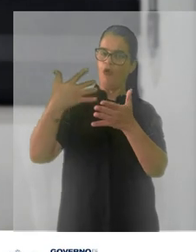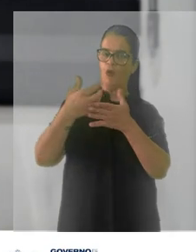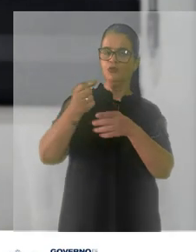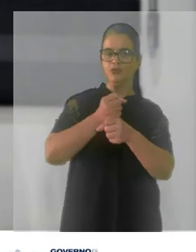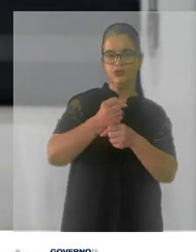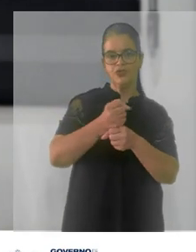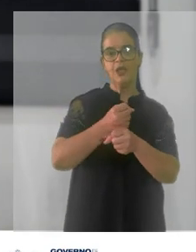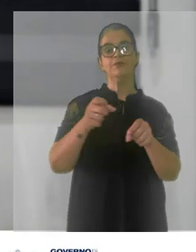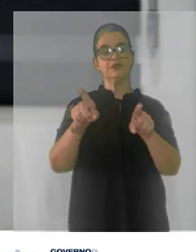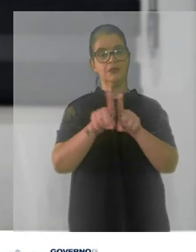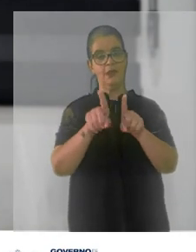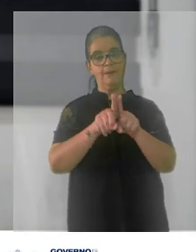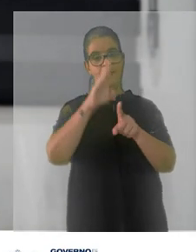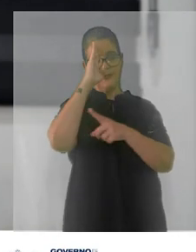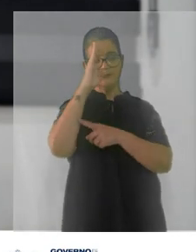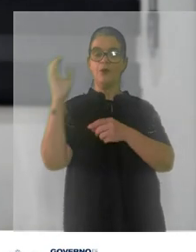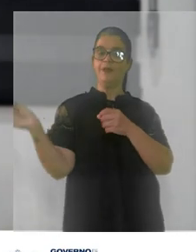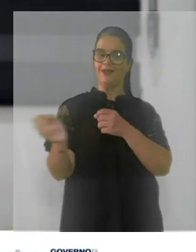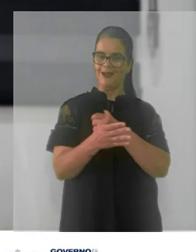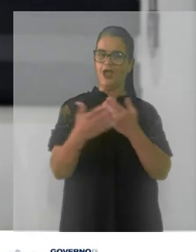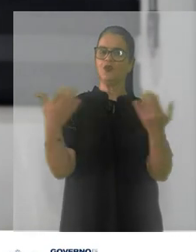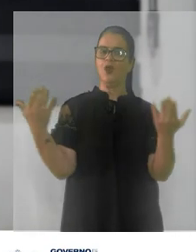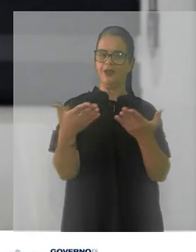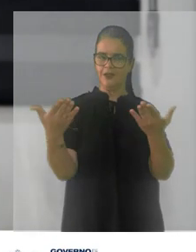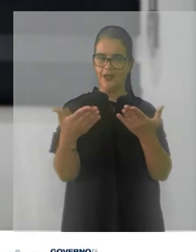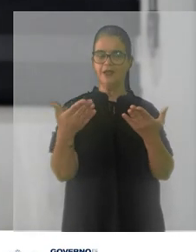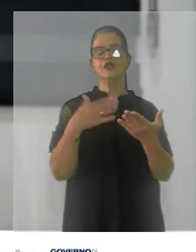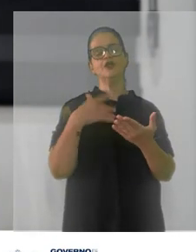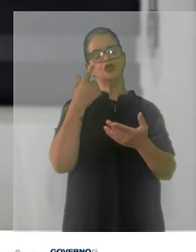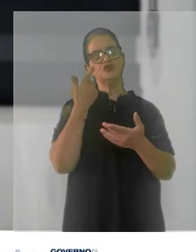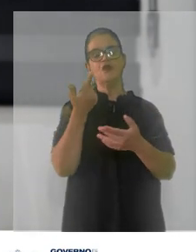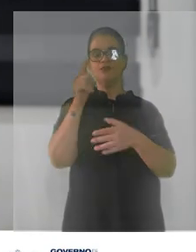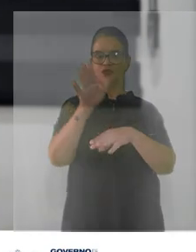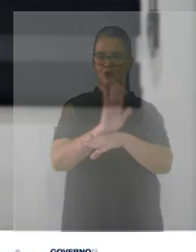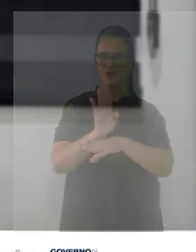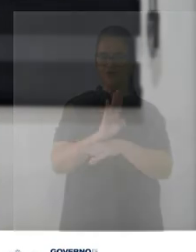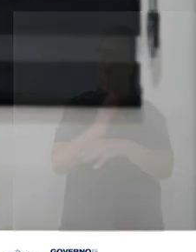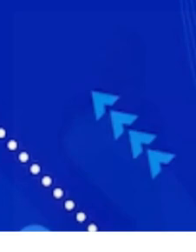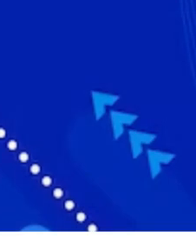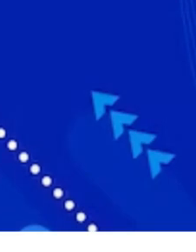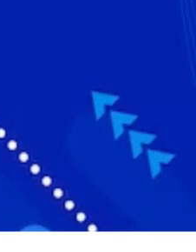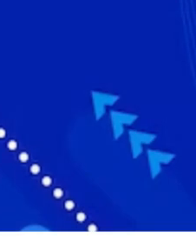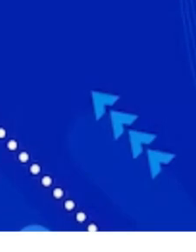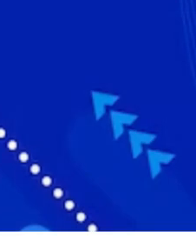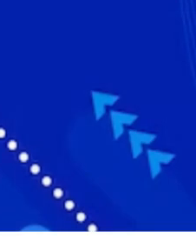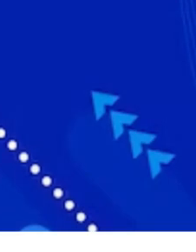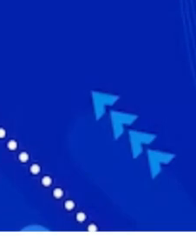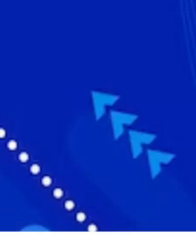principalmente na atualidade. Nos vemos em outros vídeos. Um forte abraço.